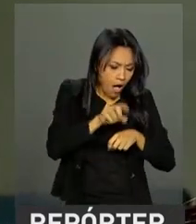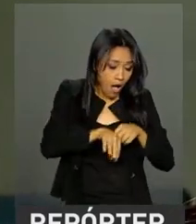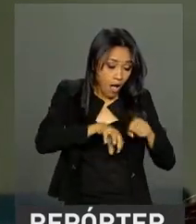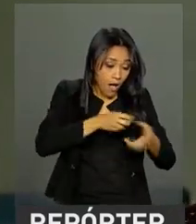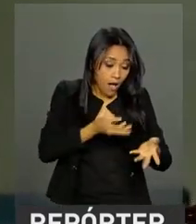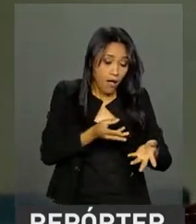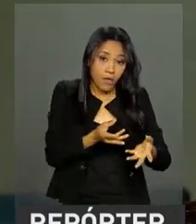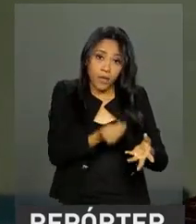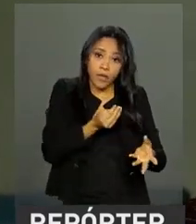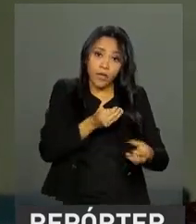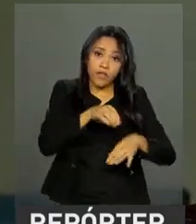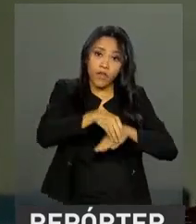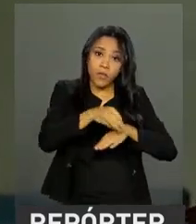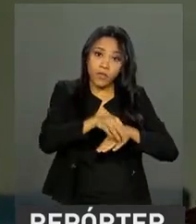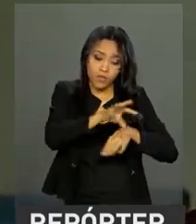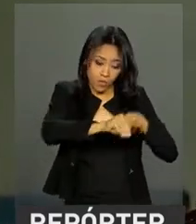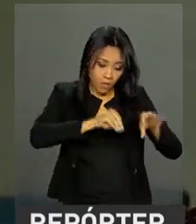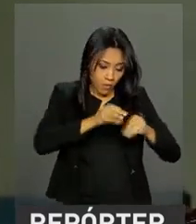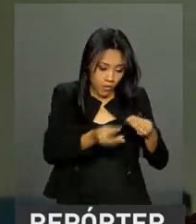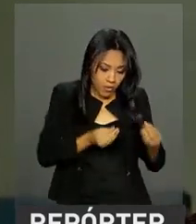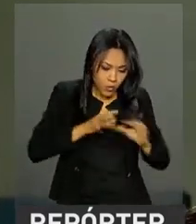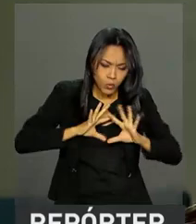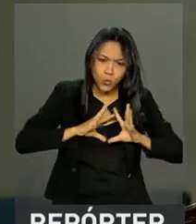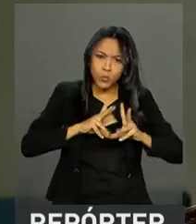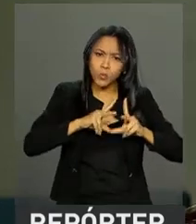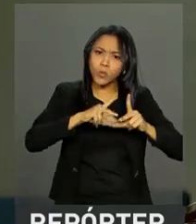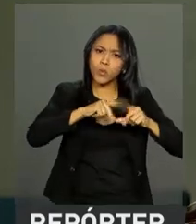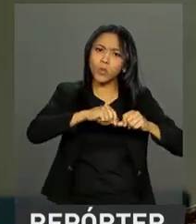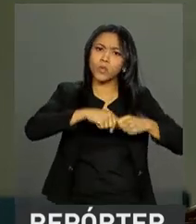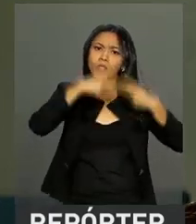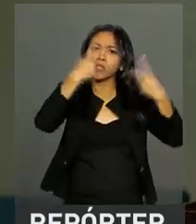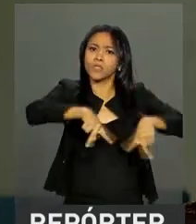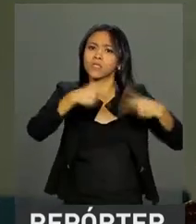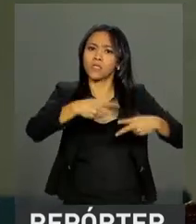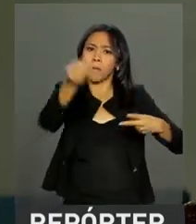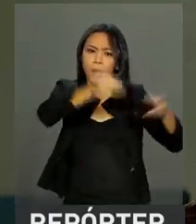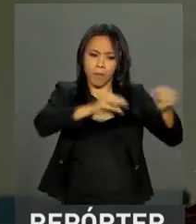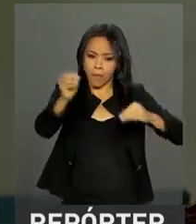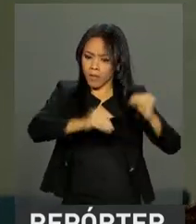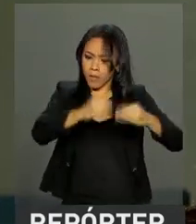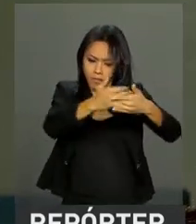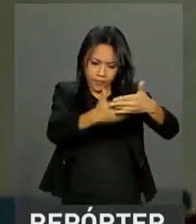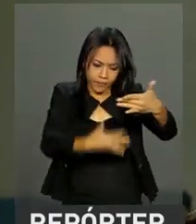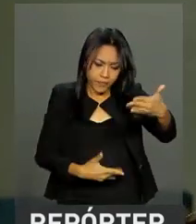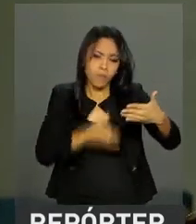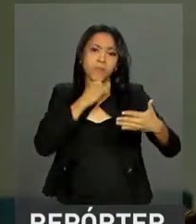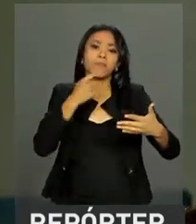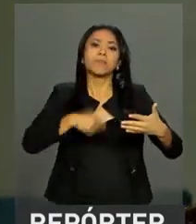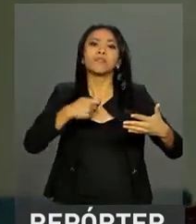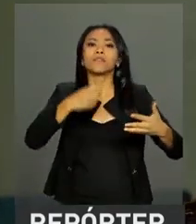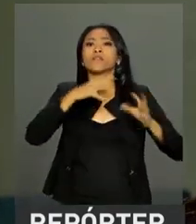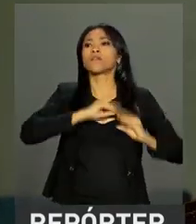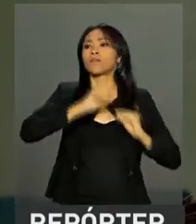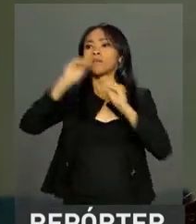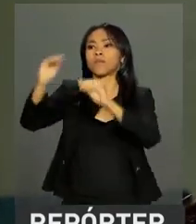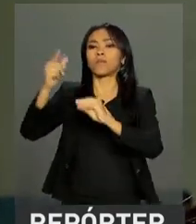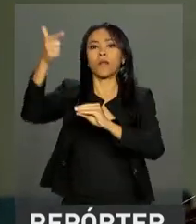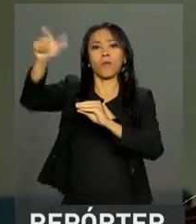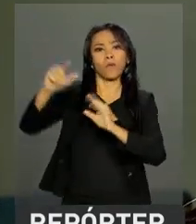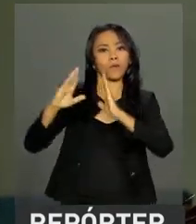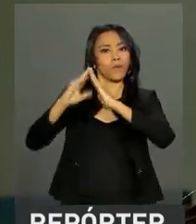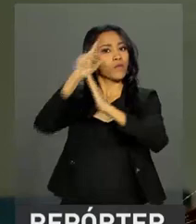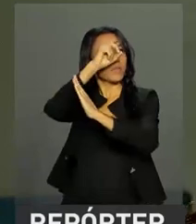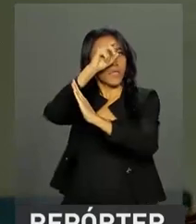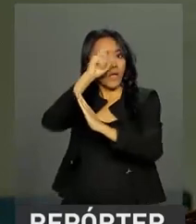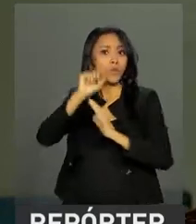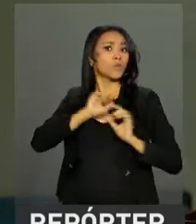você tem registrado em um único local todas as suas informações. Então, se você precisa ser transferido para um outro hospital, toda a sua